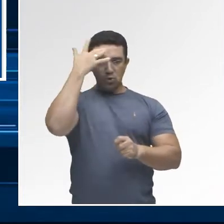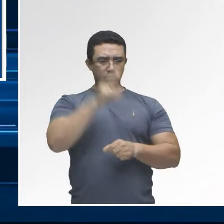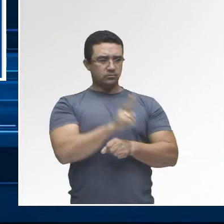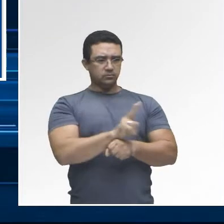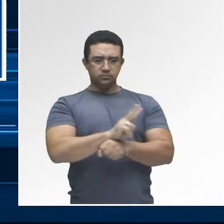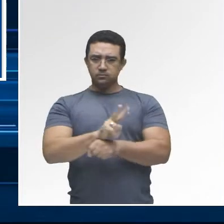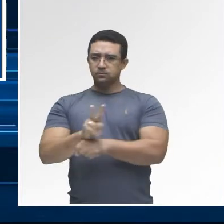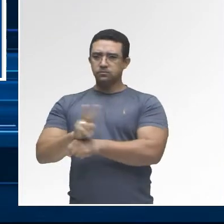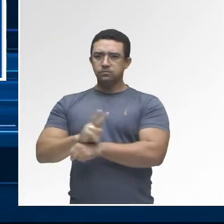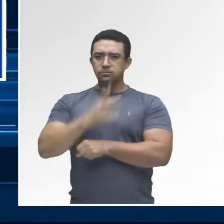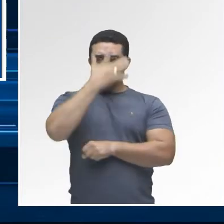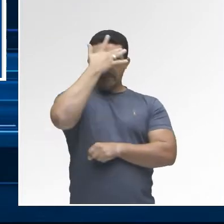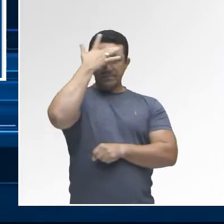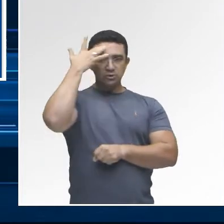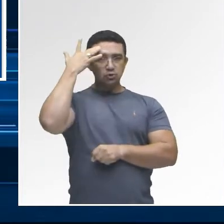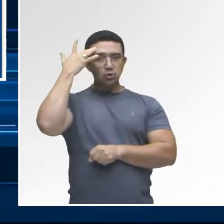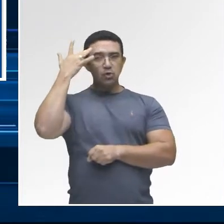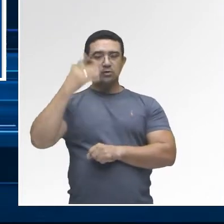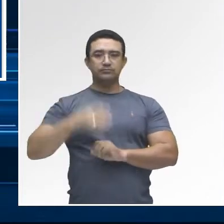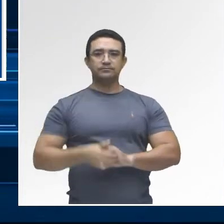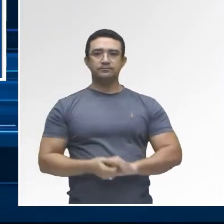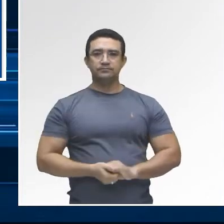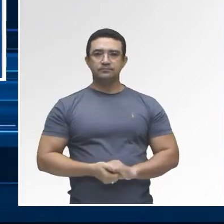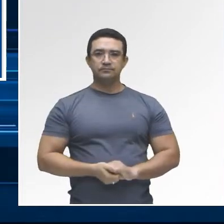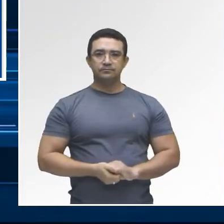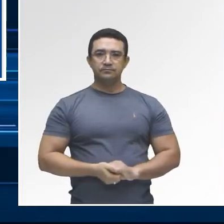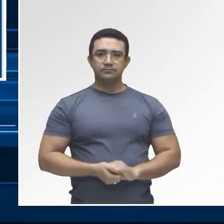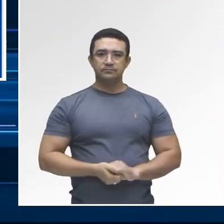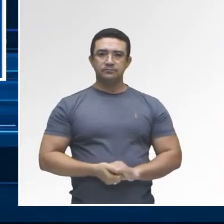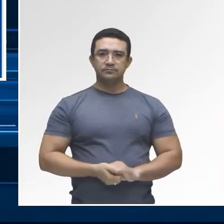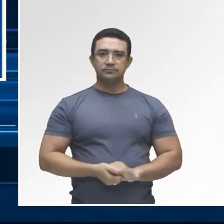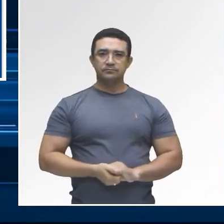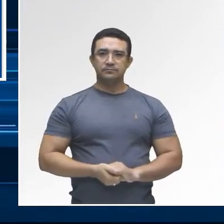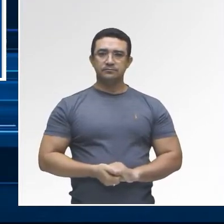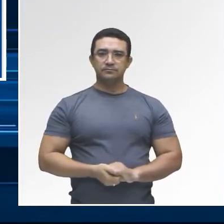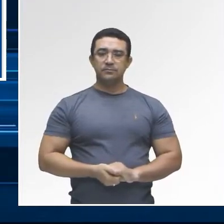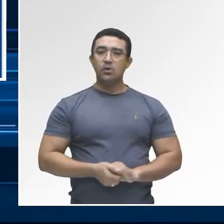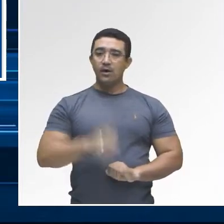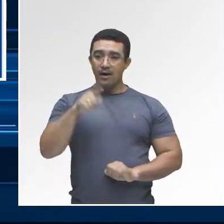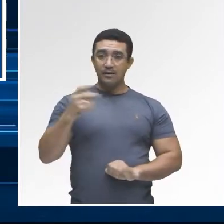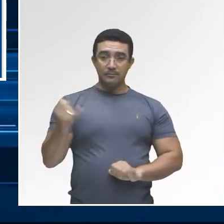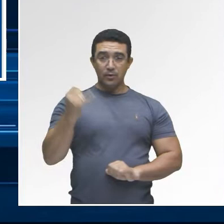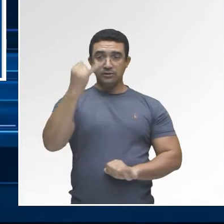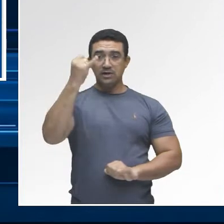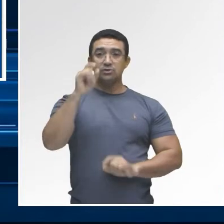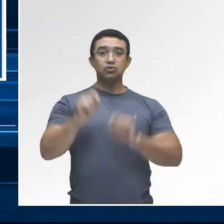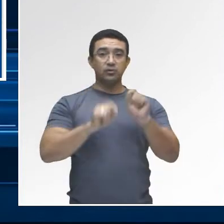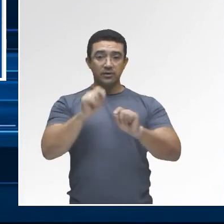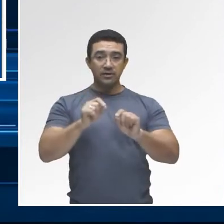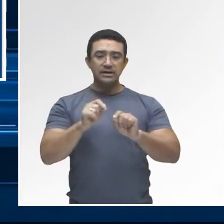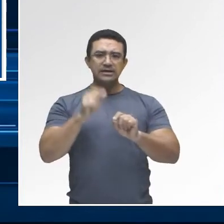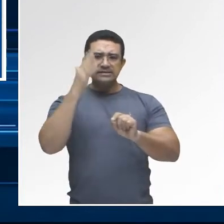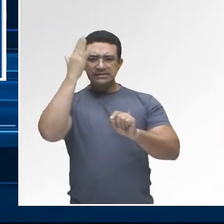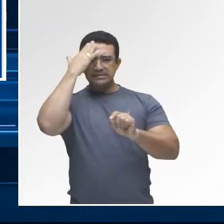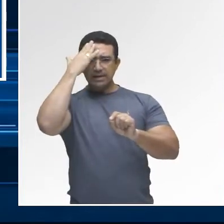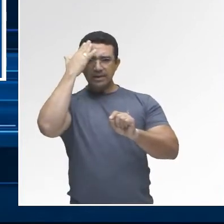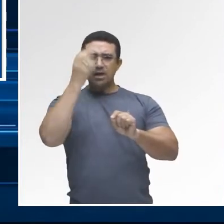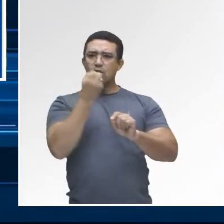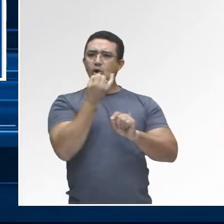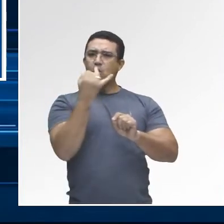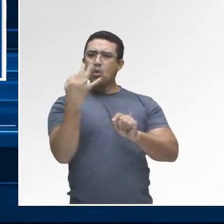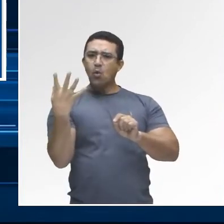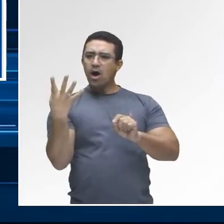as defesas públicas, tá? Por que era importante contar esse cidadão, saber quem era de